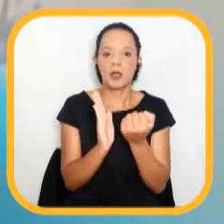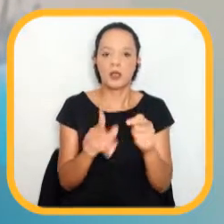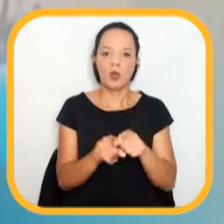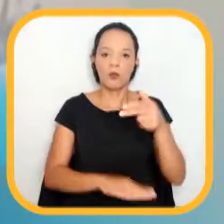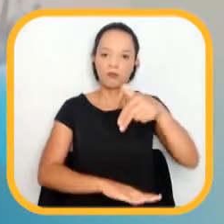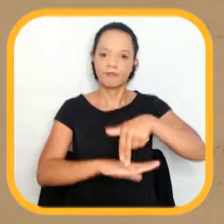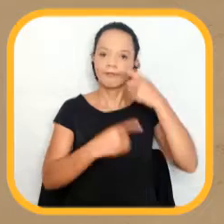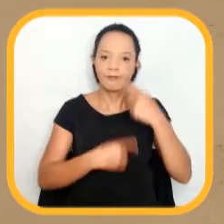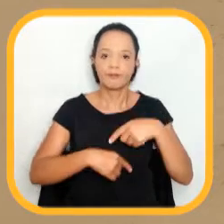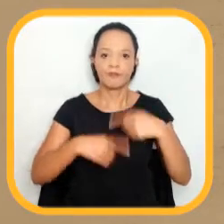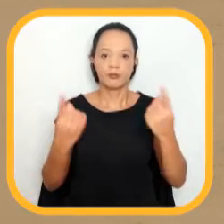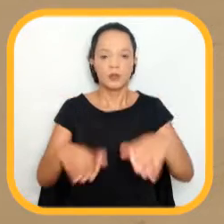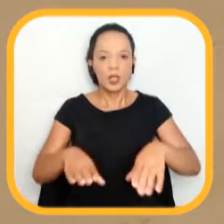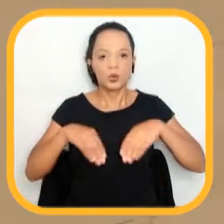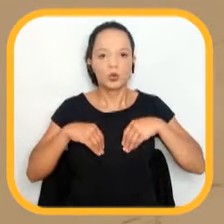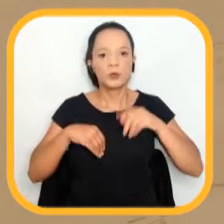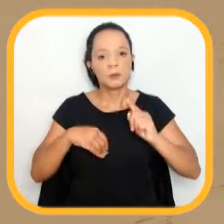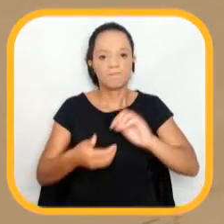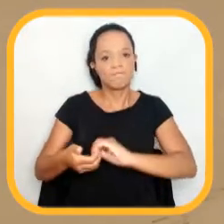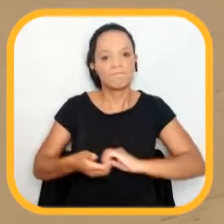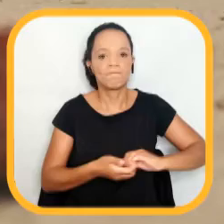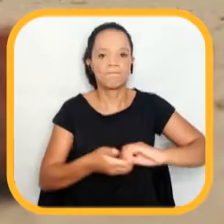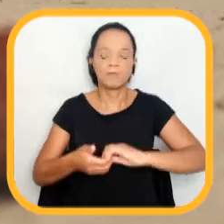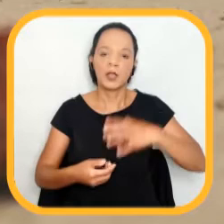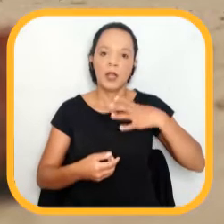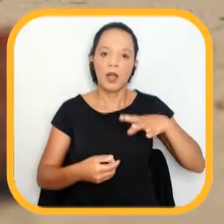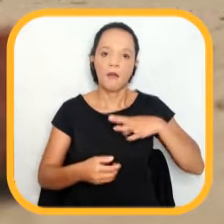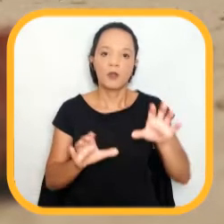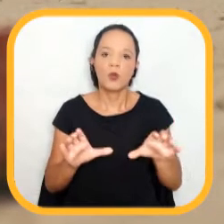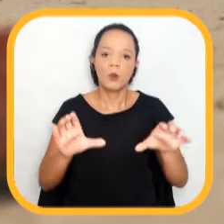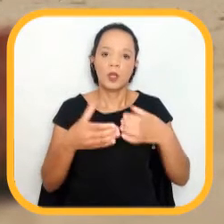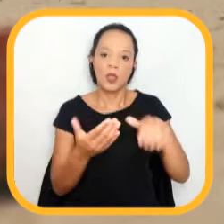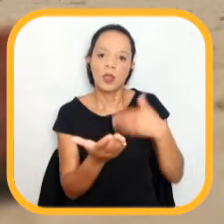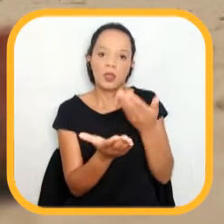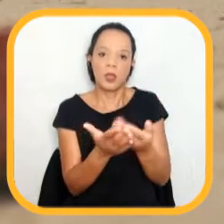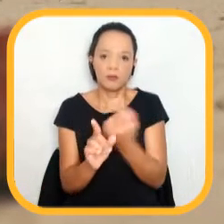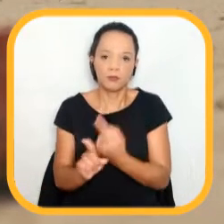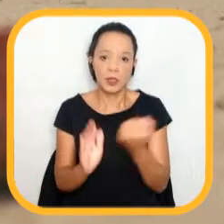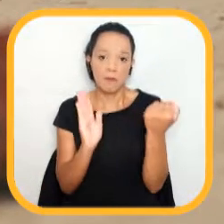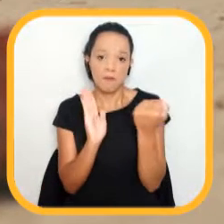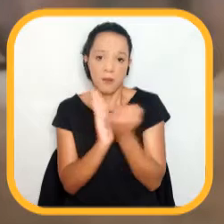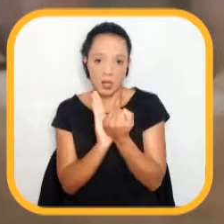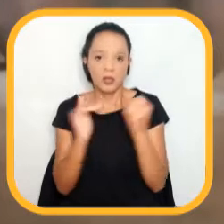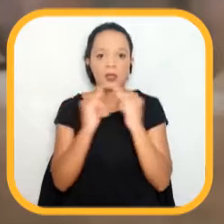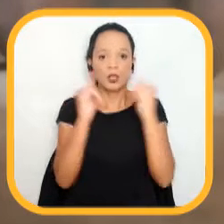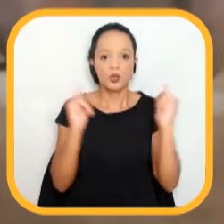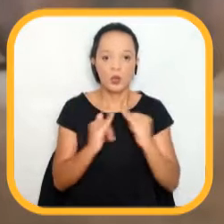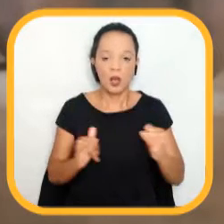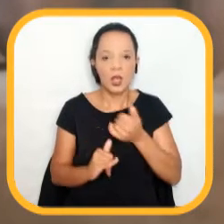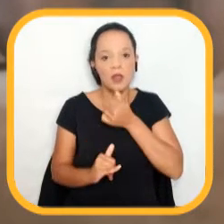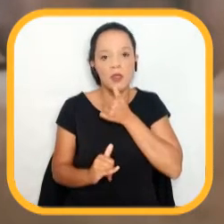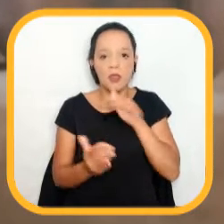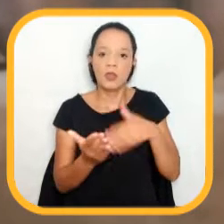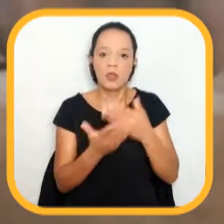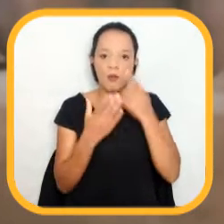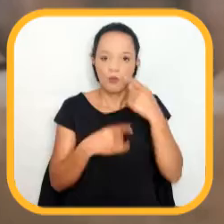mais se posicionam para este segmento, assumem-se solidárias, querem devolver à comunidade, e essas marcas que internacionalmente fazem